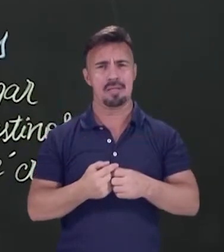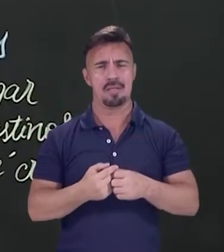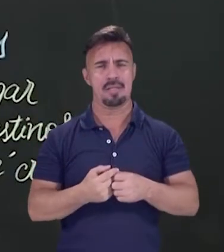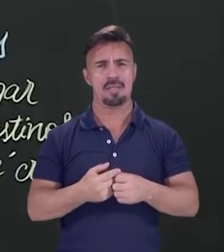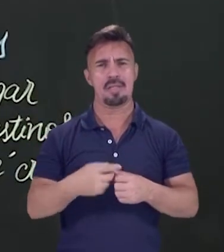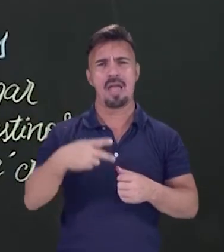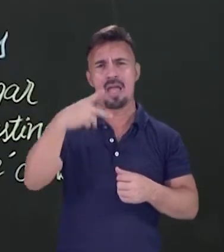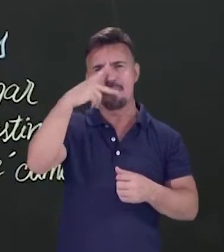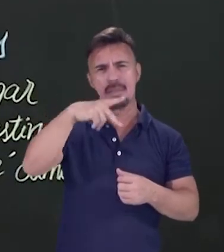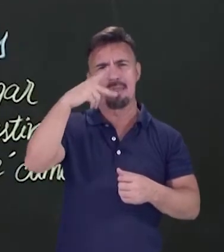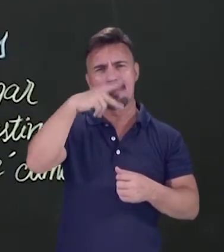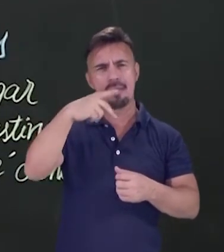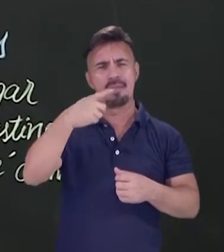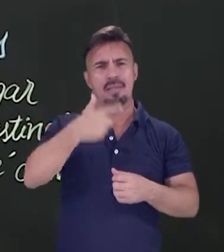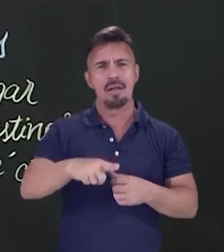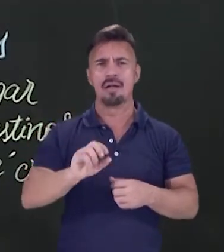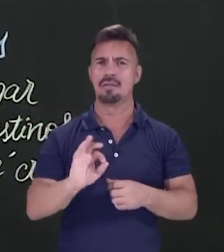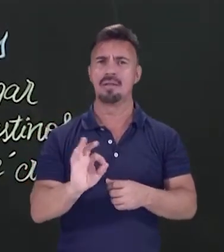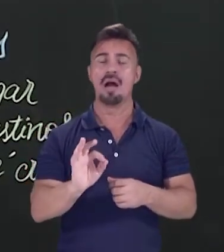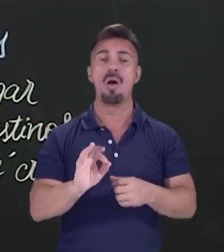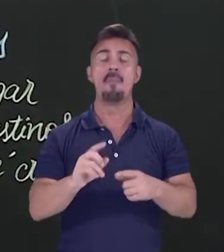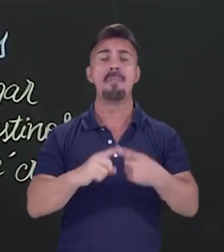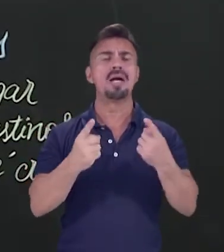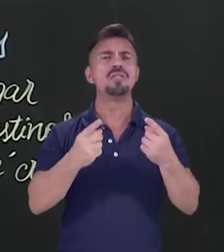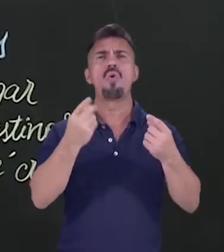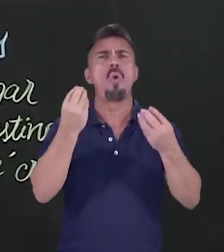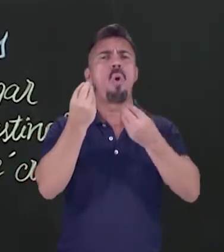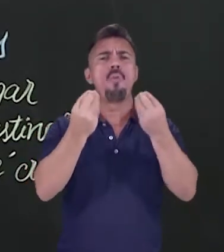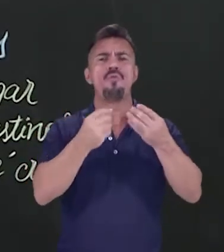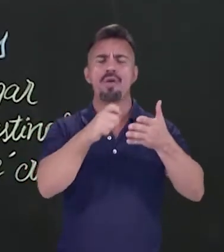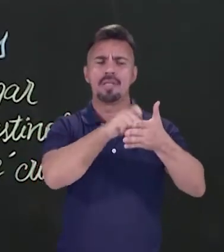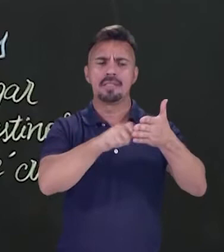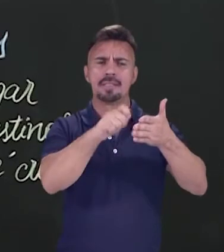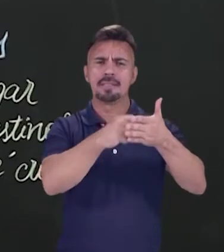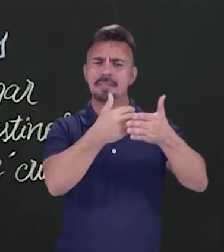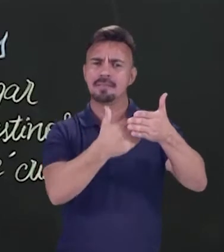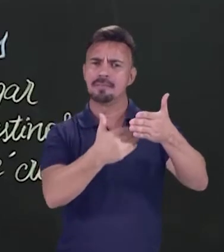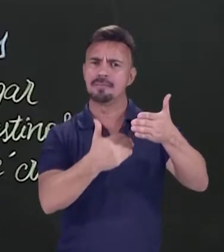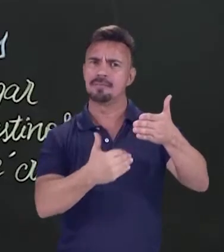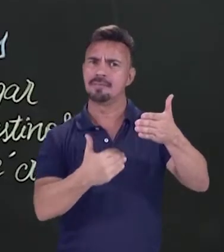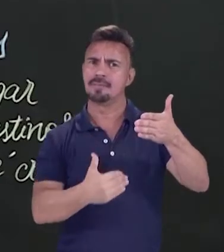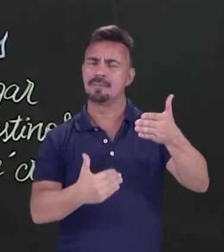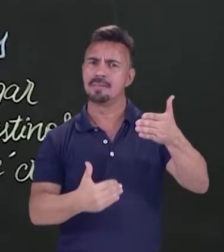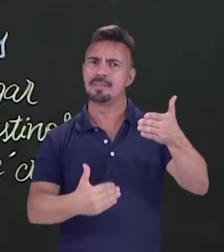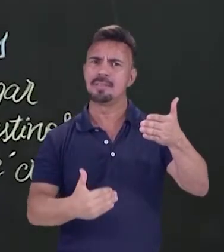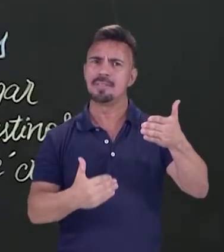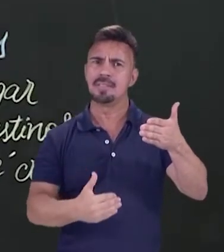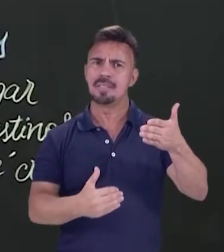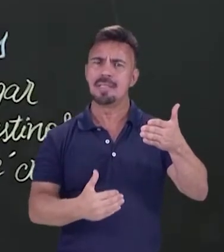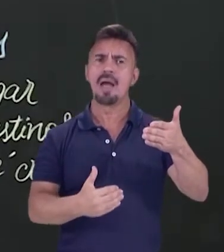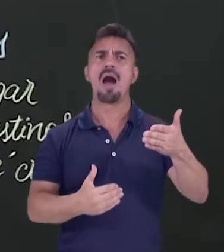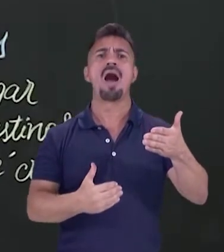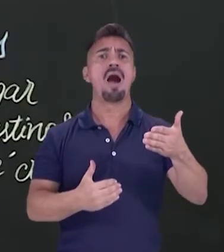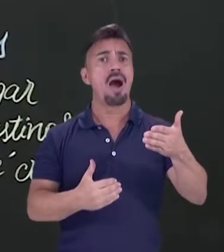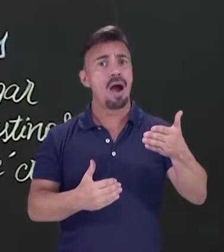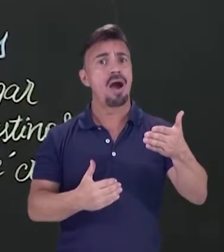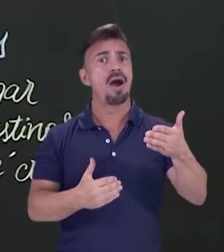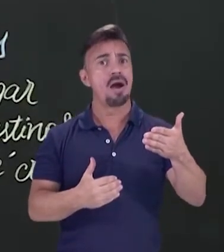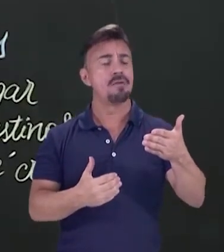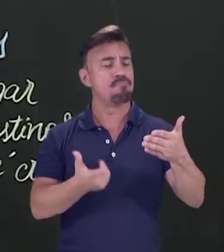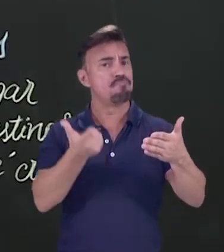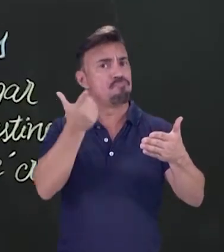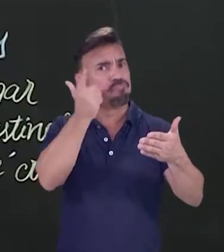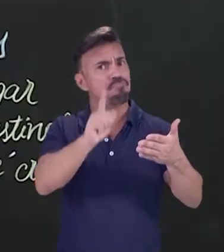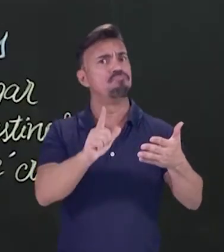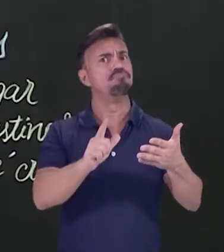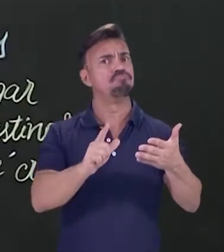não é repetindo informações, é relembrando ao leitor qual foi o caminho que você percorreu para convencer convencê-lo de que o que você disse é verdade, né? O